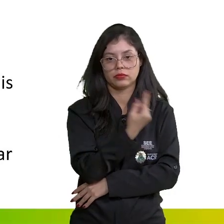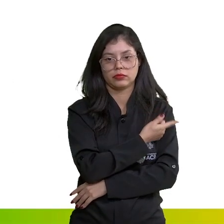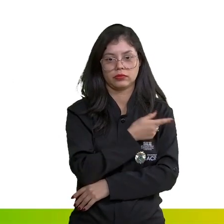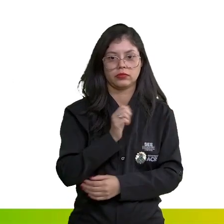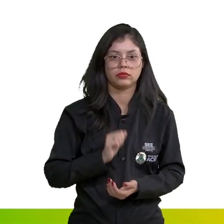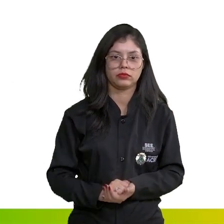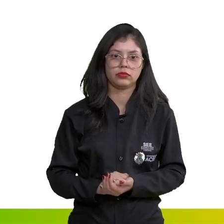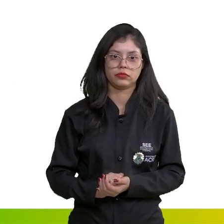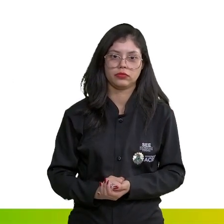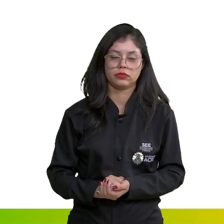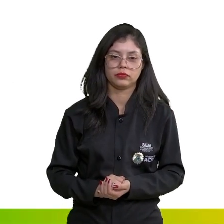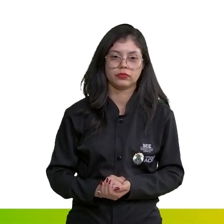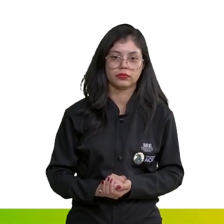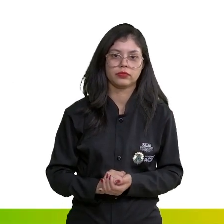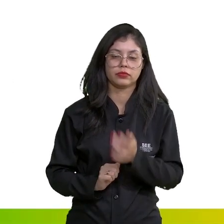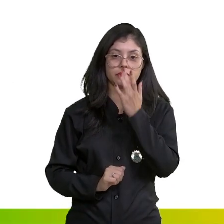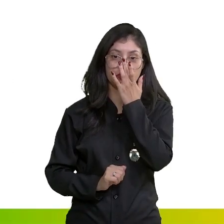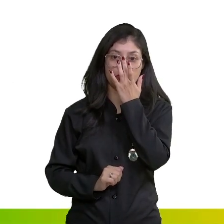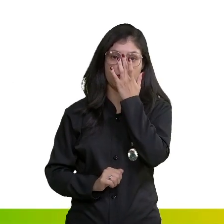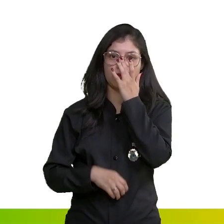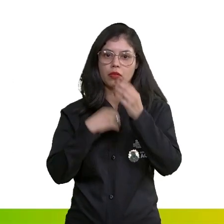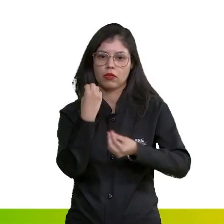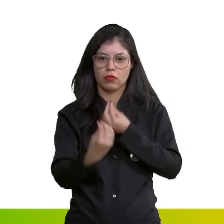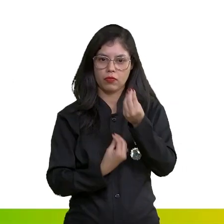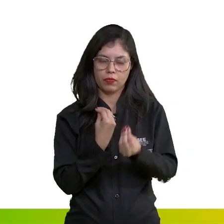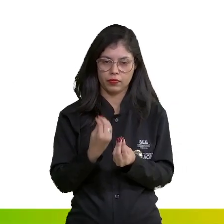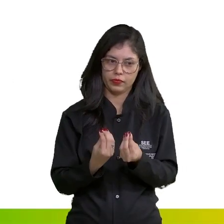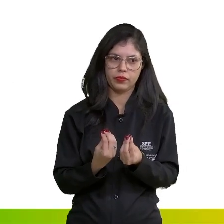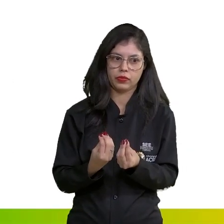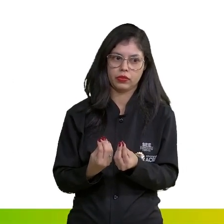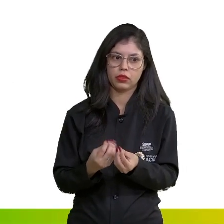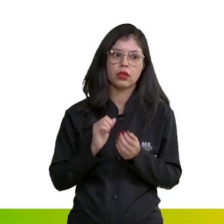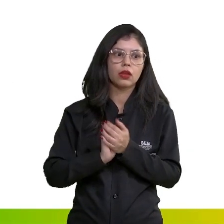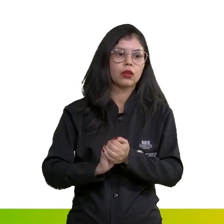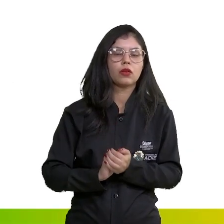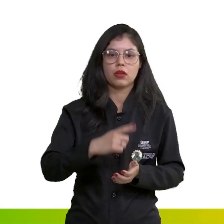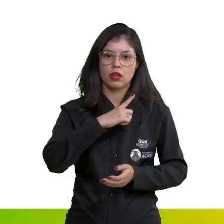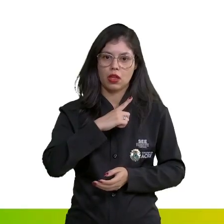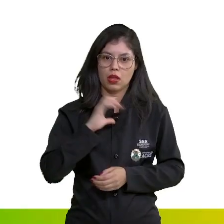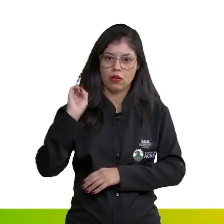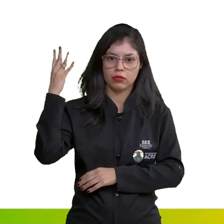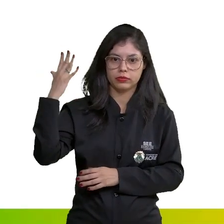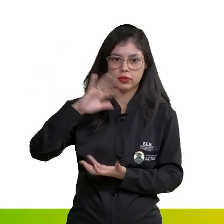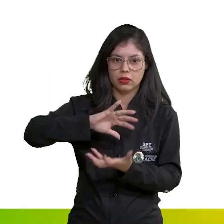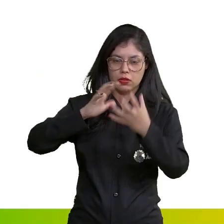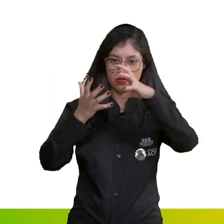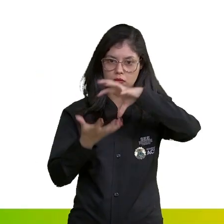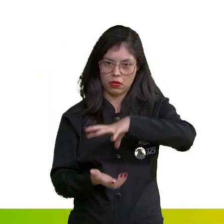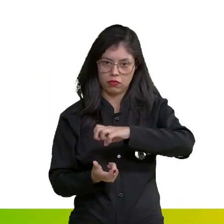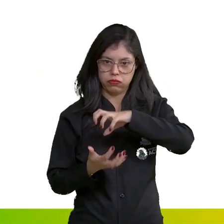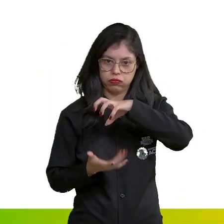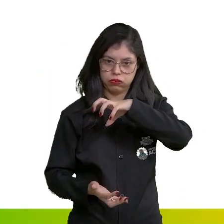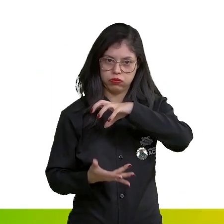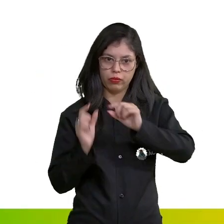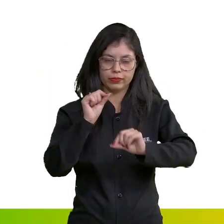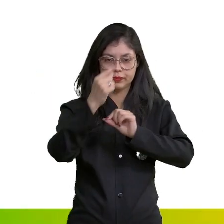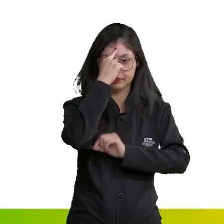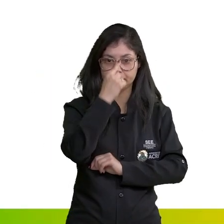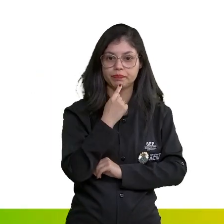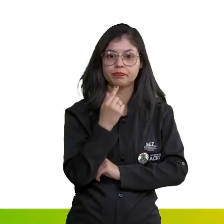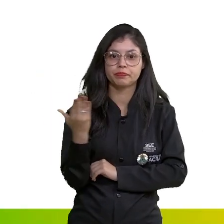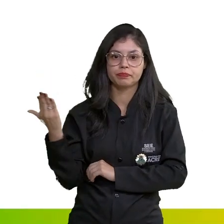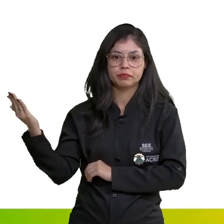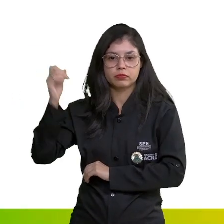né, efeito estufa. Então, como funciona esse efeito estufa? Olhando aí na imagem, pessoal.